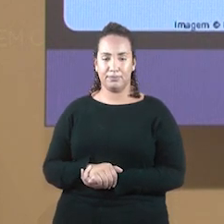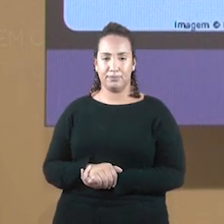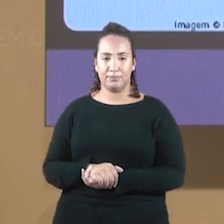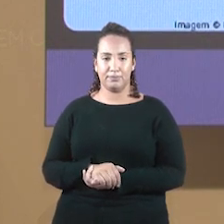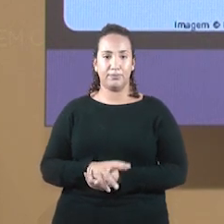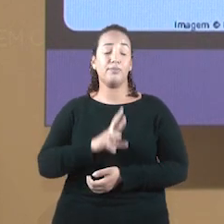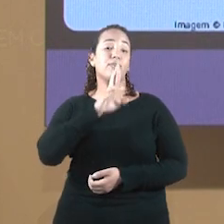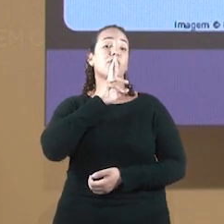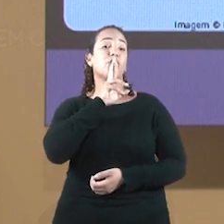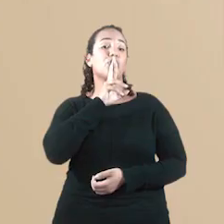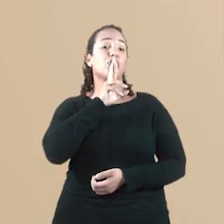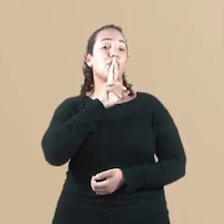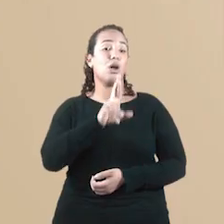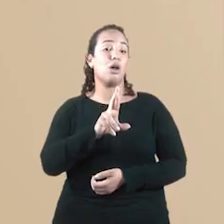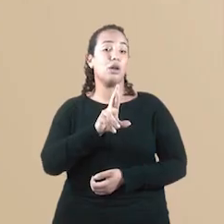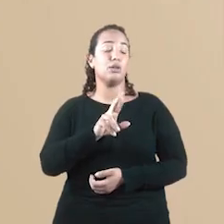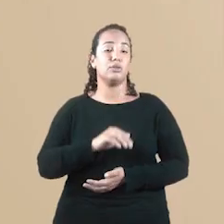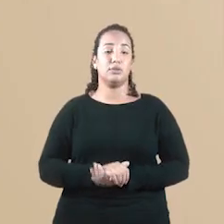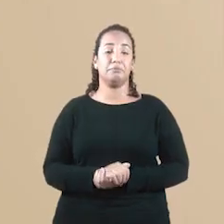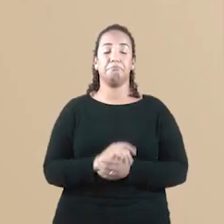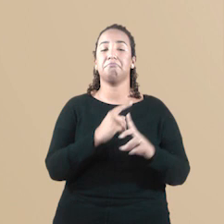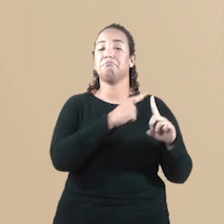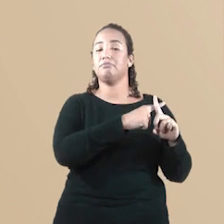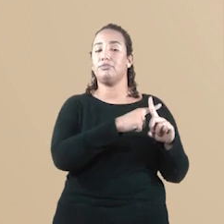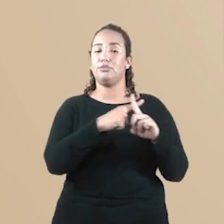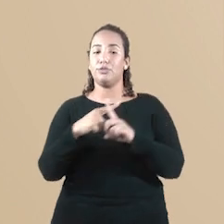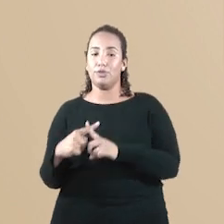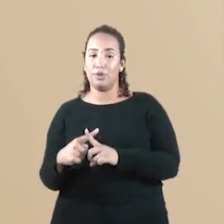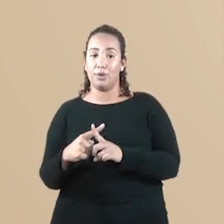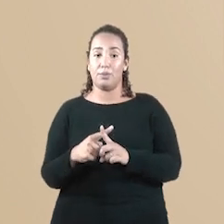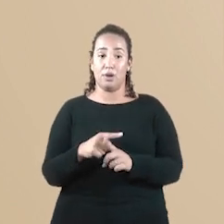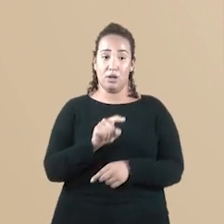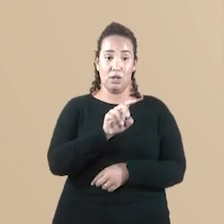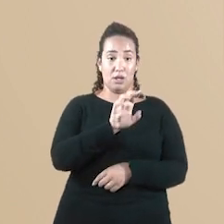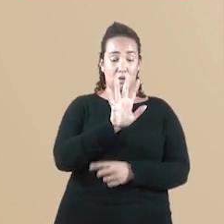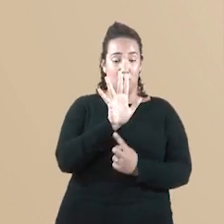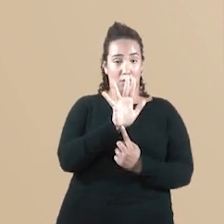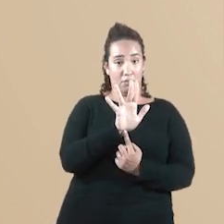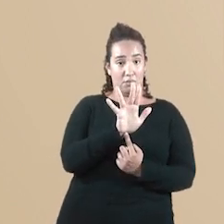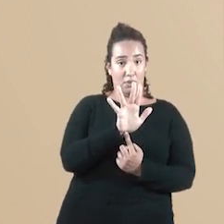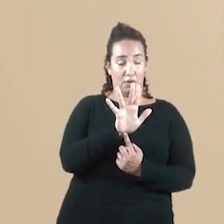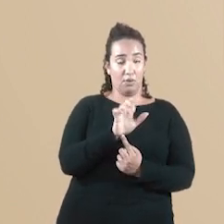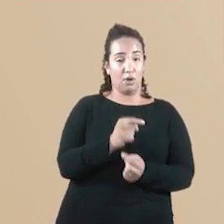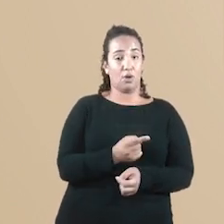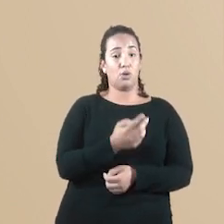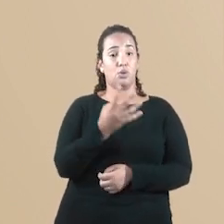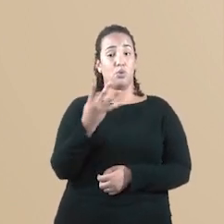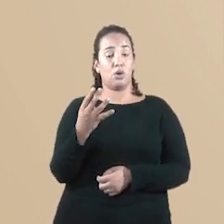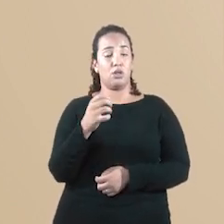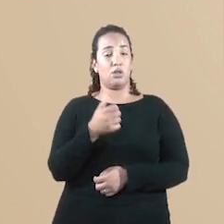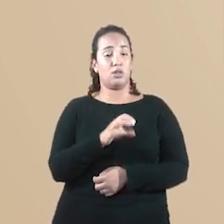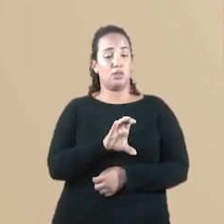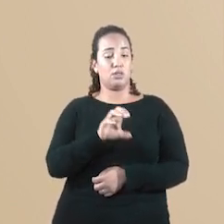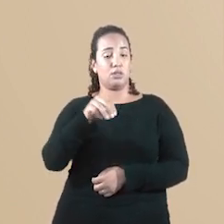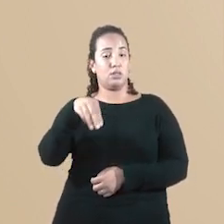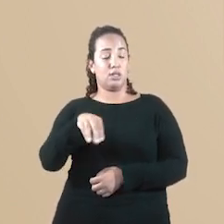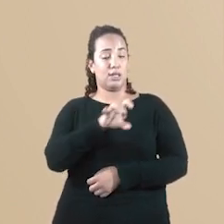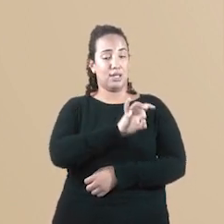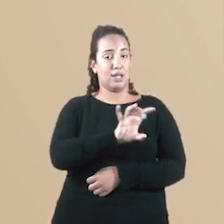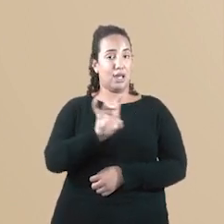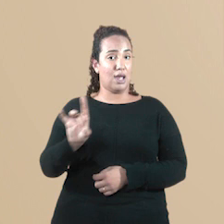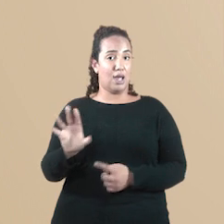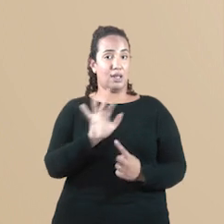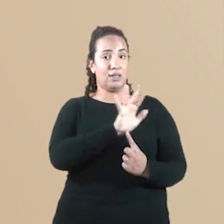A resposta é: multiplicamos a medida do meu palmo pela quantidade de centímetros que